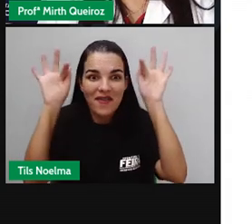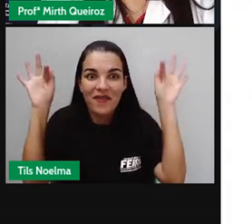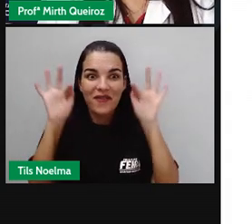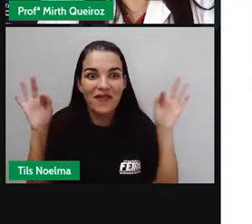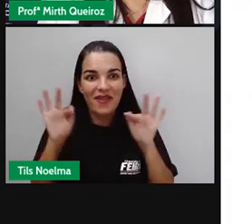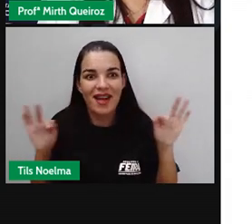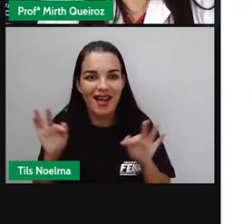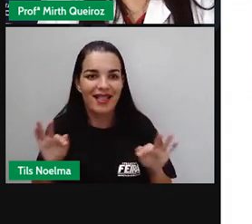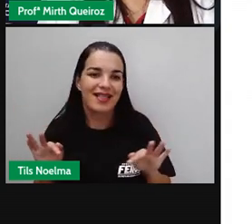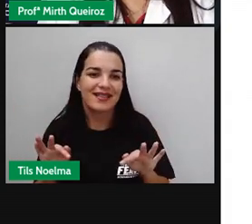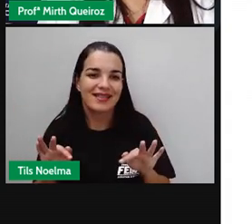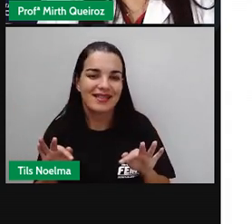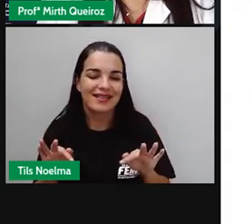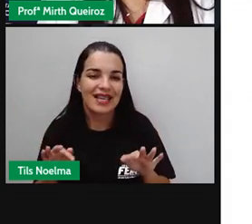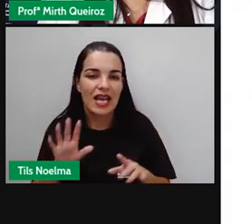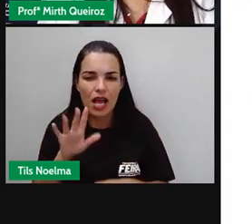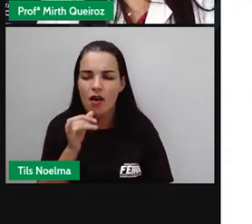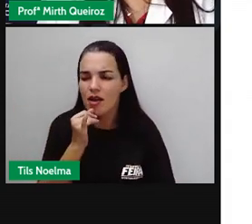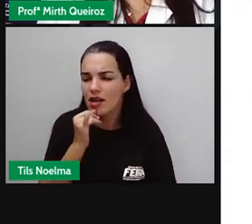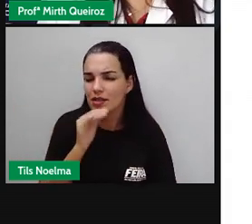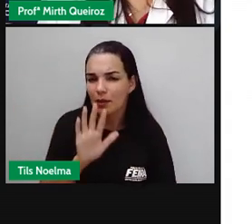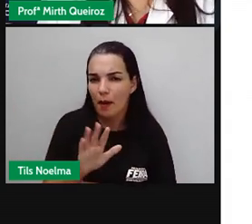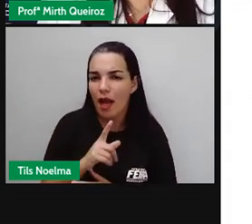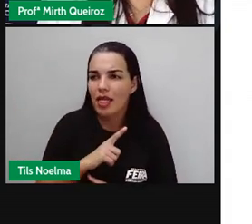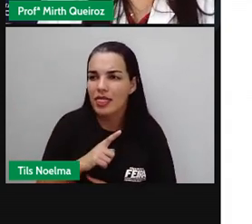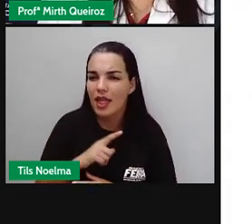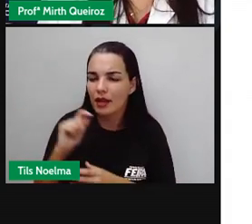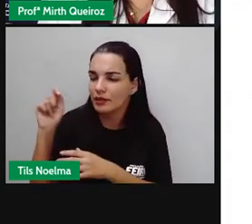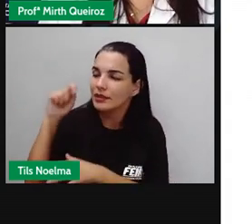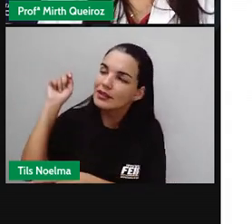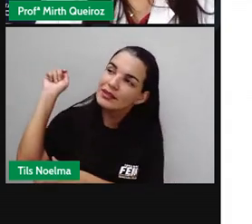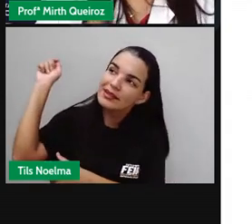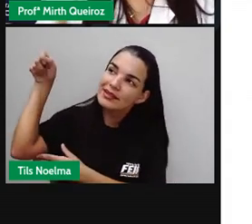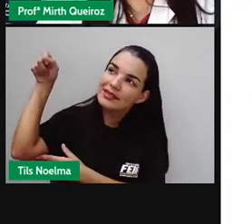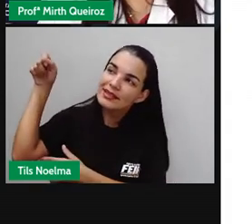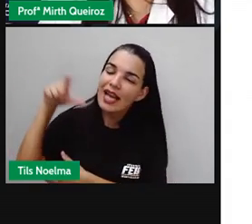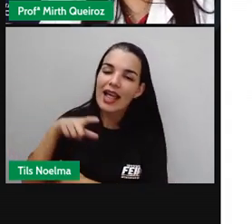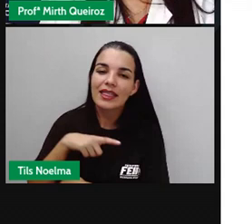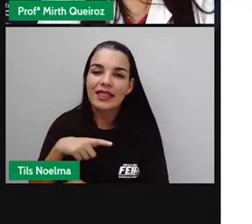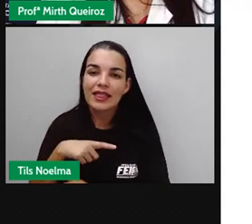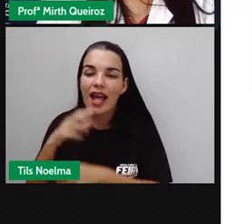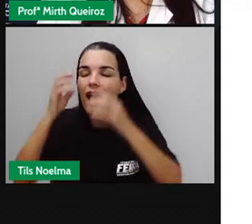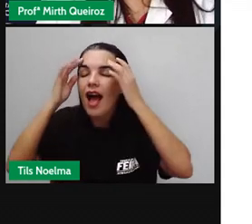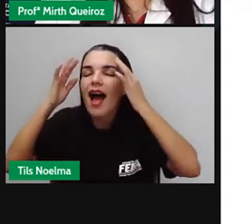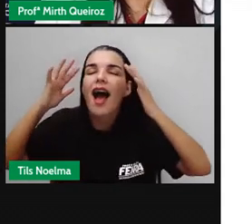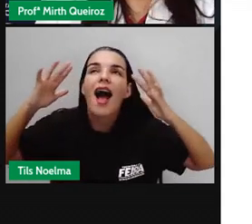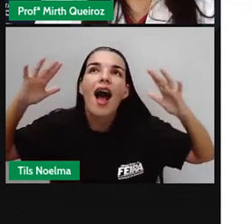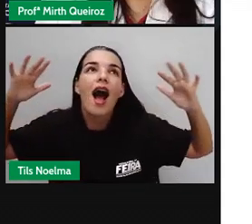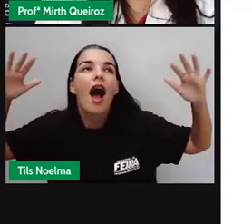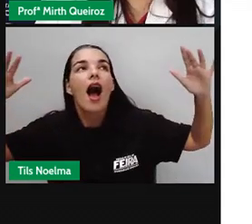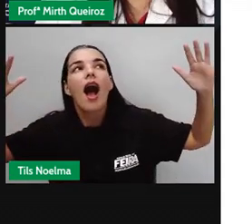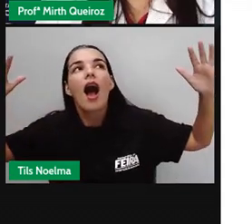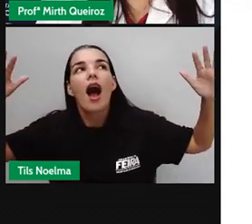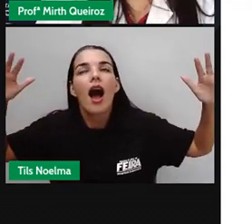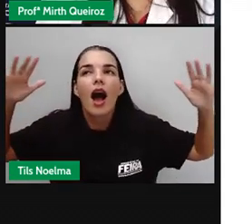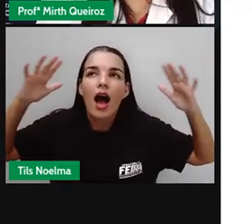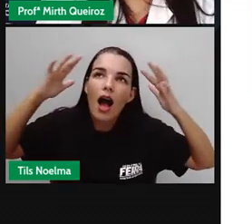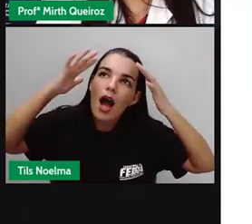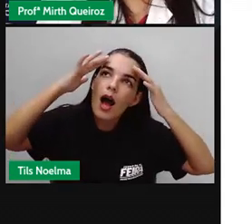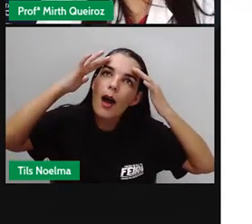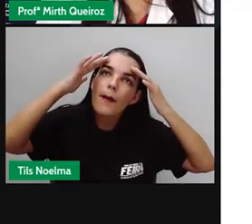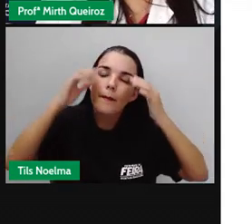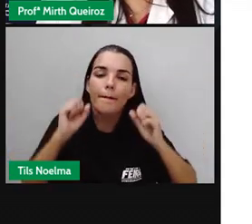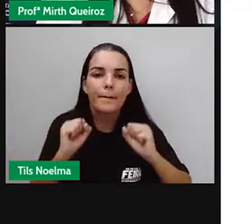de observar os contos de fadas é que eles sempre têm alguma coisa fantasiosa, que não precisa ser necessariamente